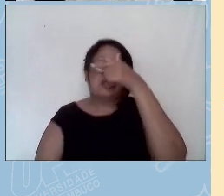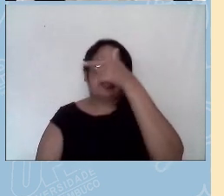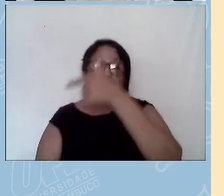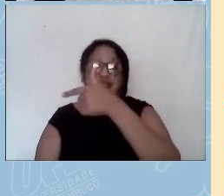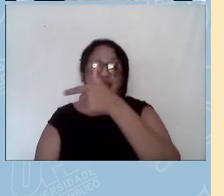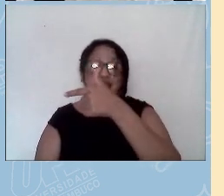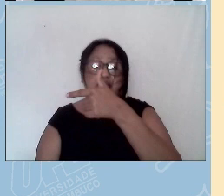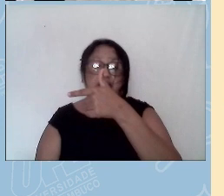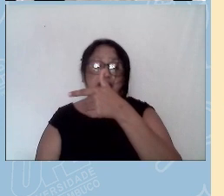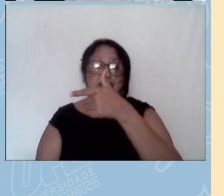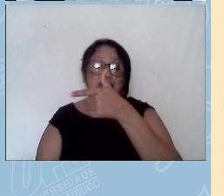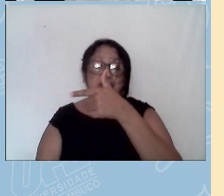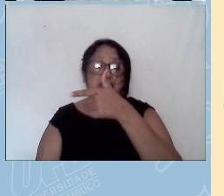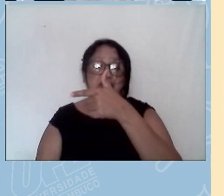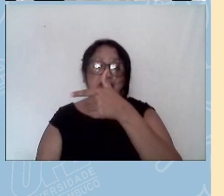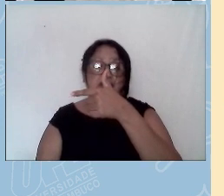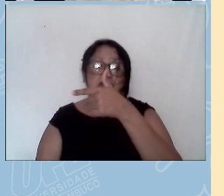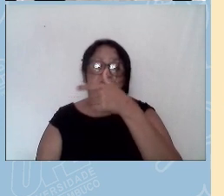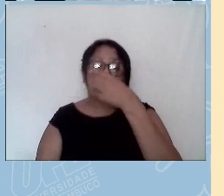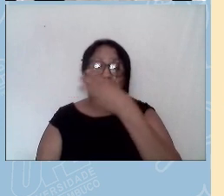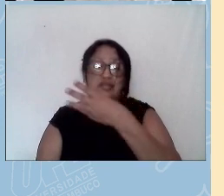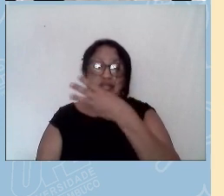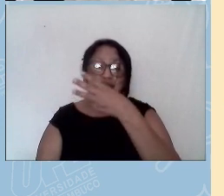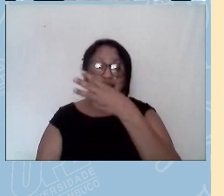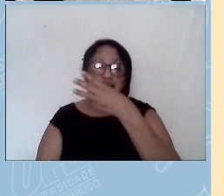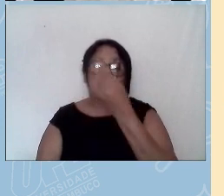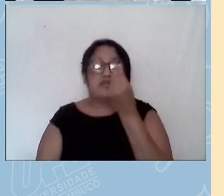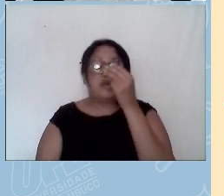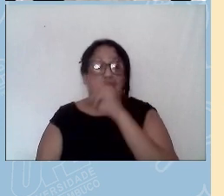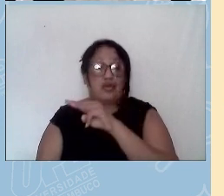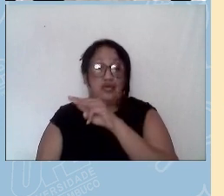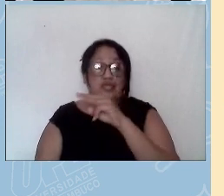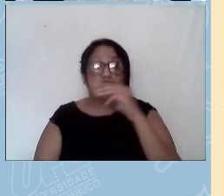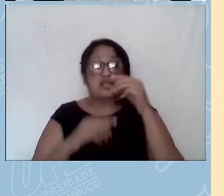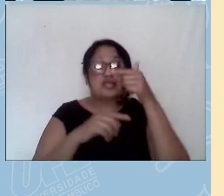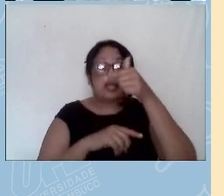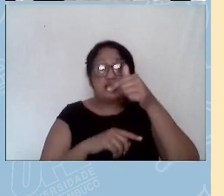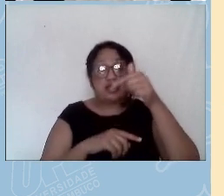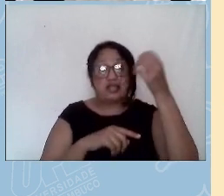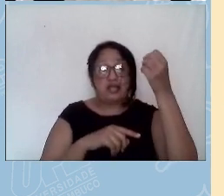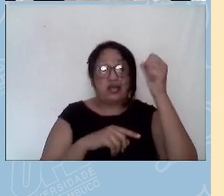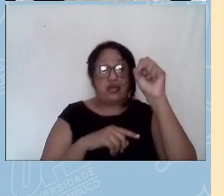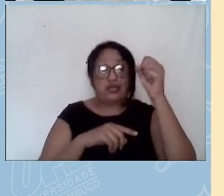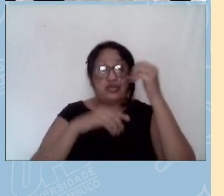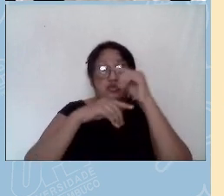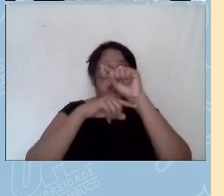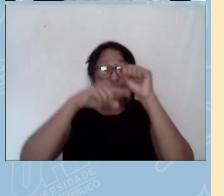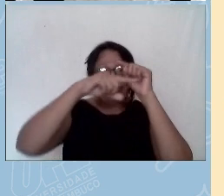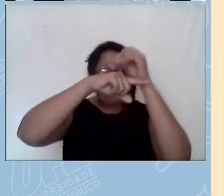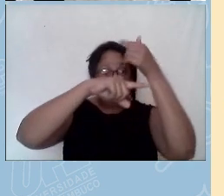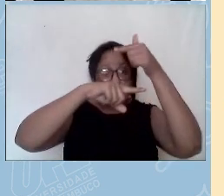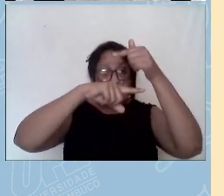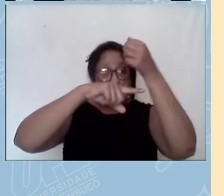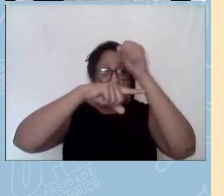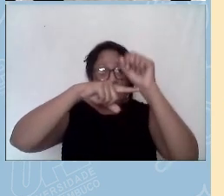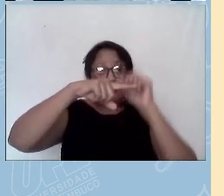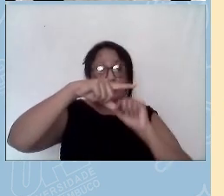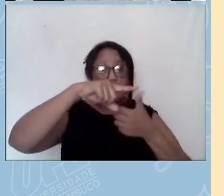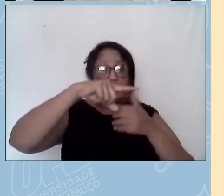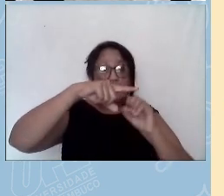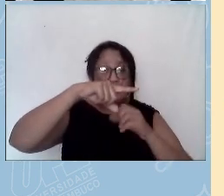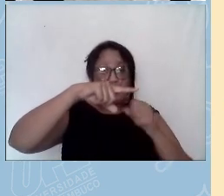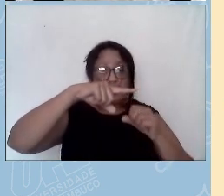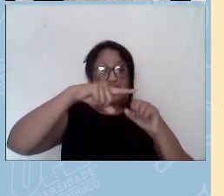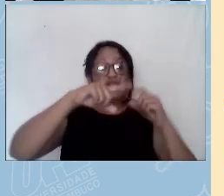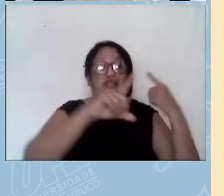por 100 vezes 23 milhões se o candidato quisesse poderia fazer isso apenas considerando os 23 e